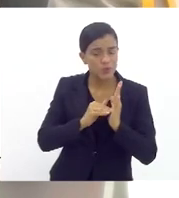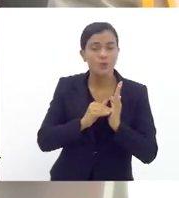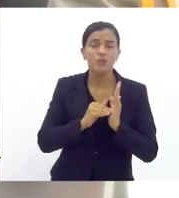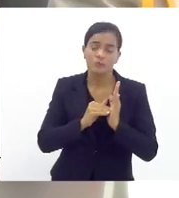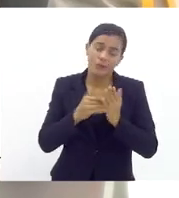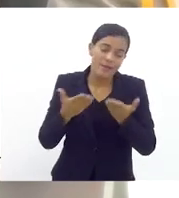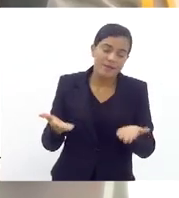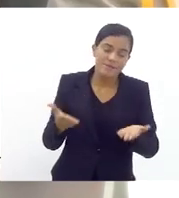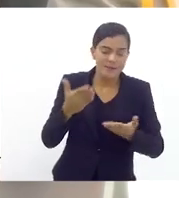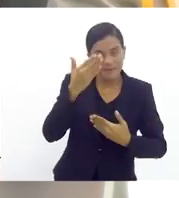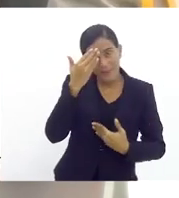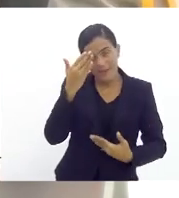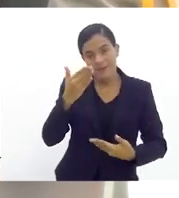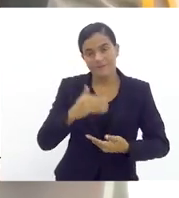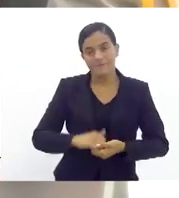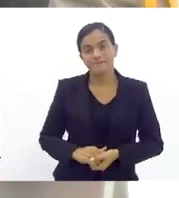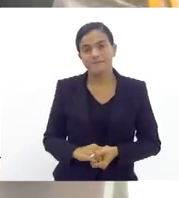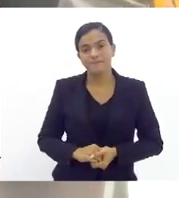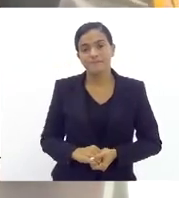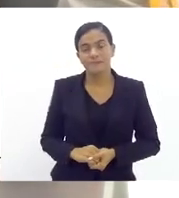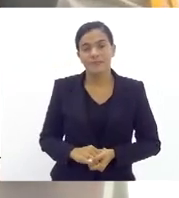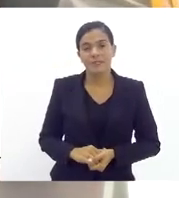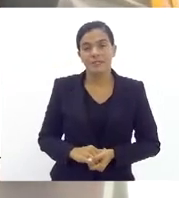E é isso, obrigado.